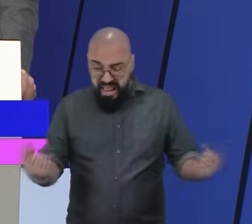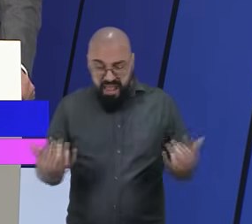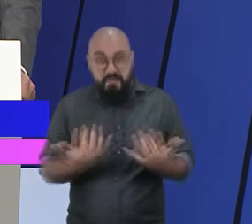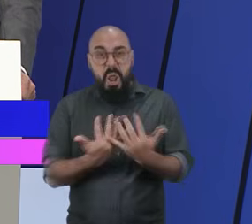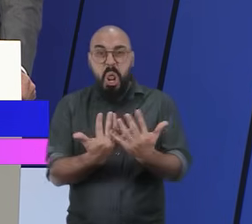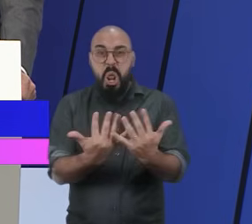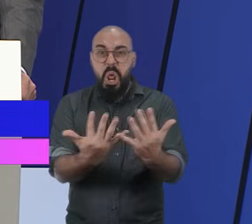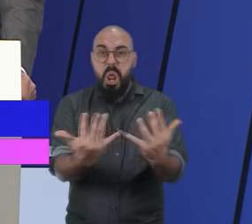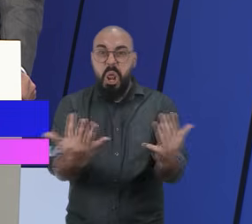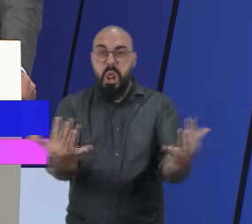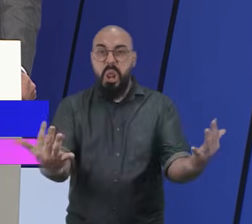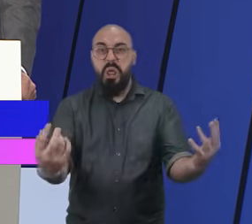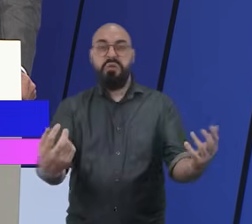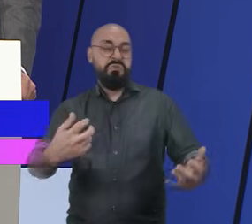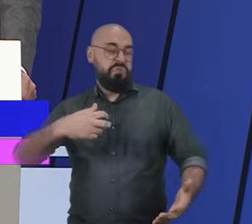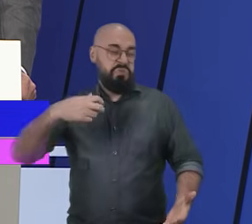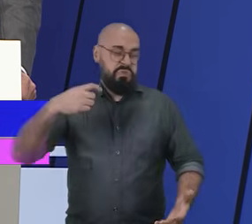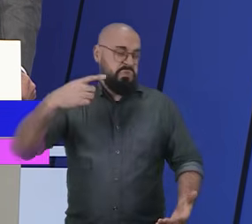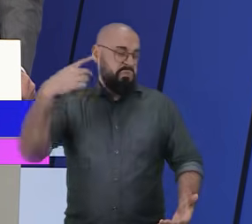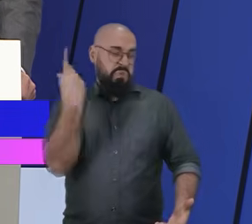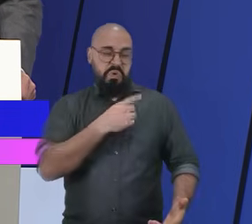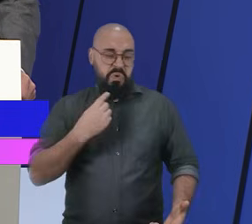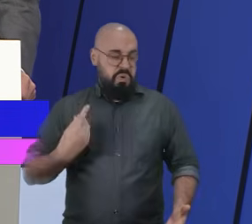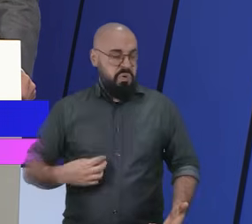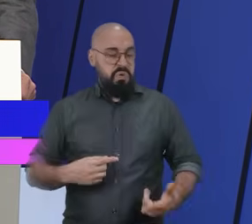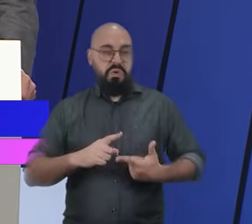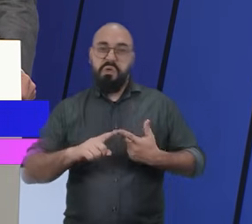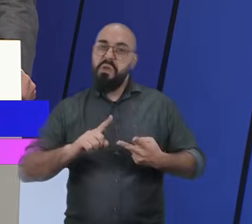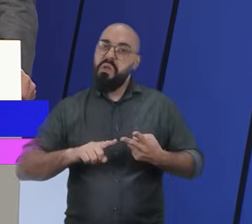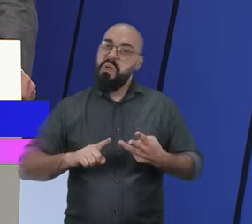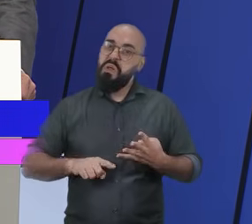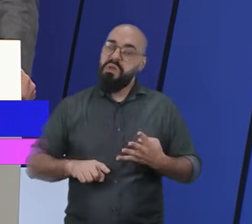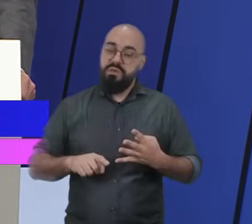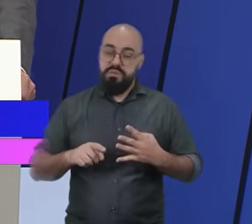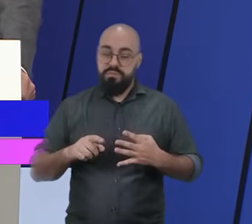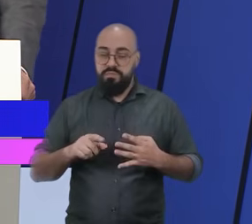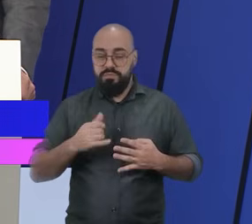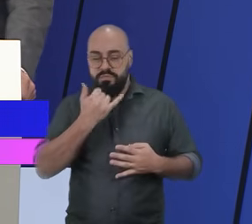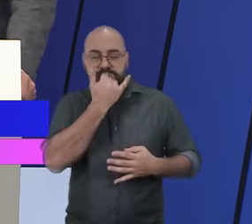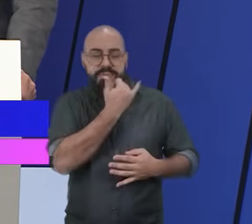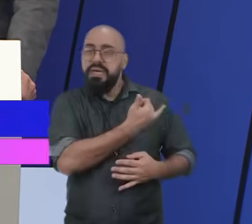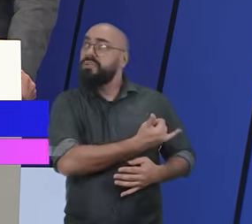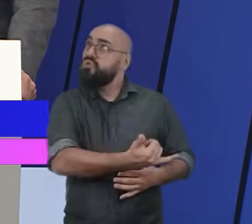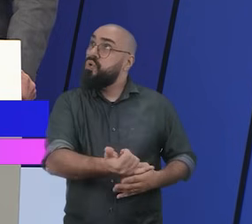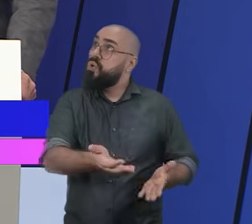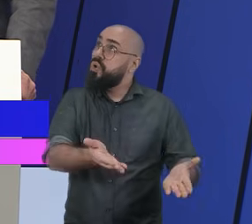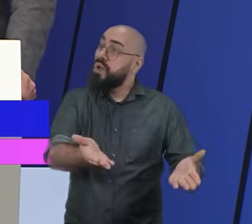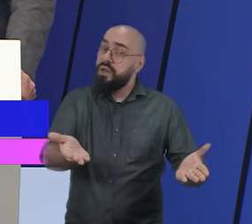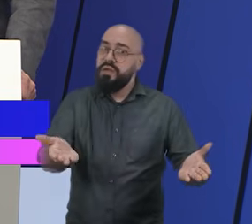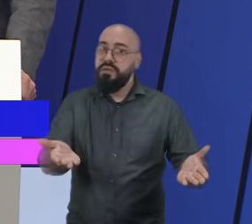queriam condenar Jesus, e eles recebem de Jesus o perdão.